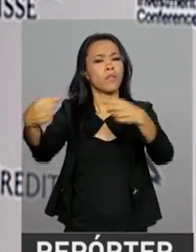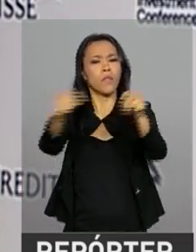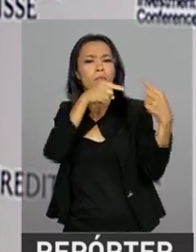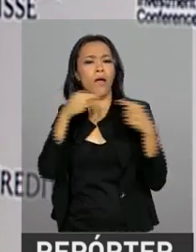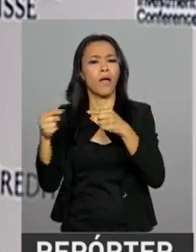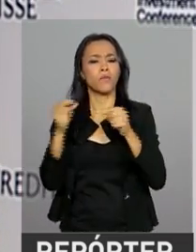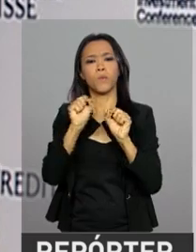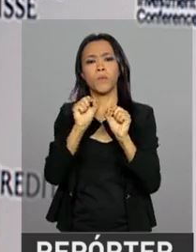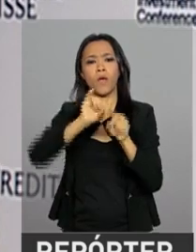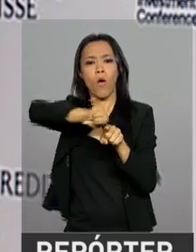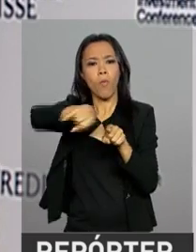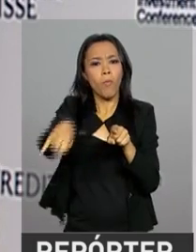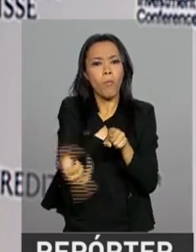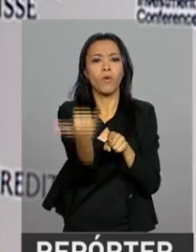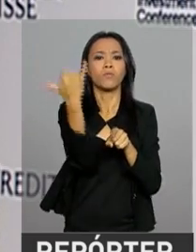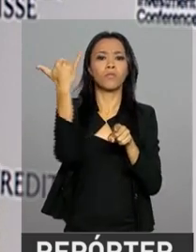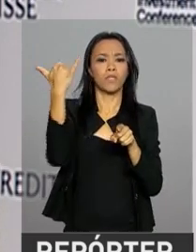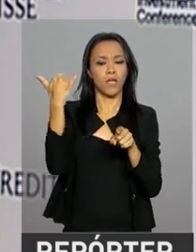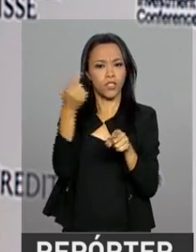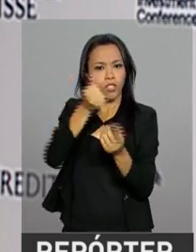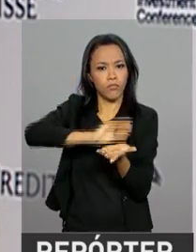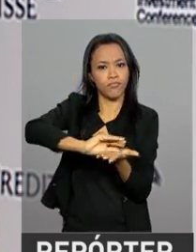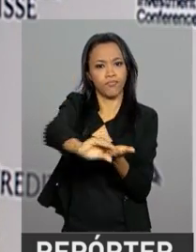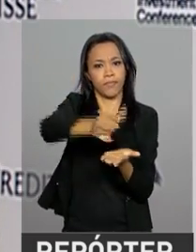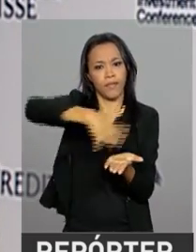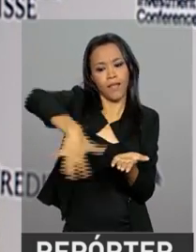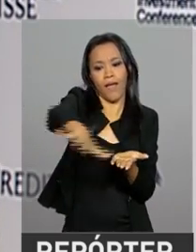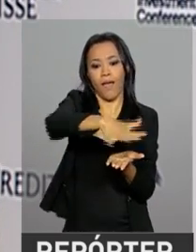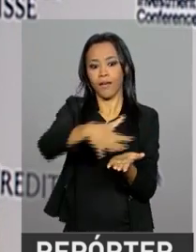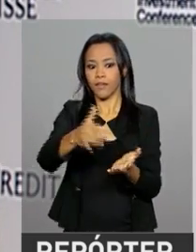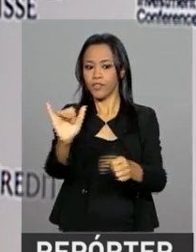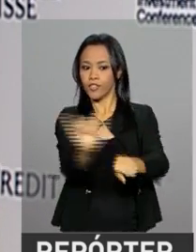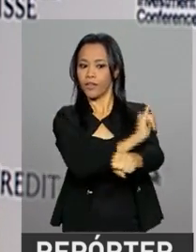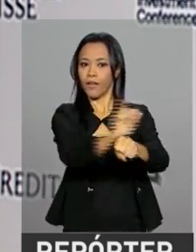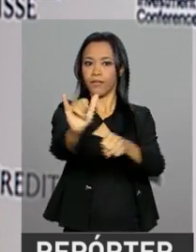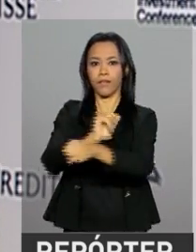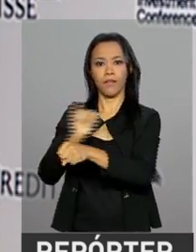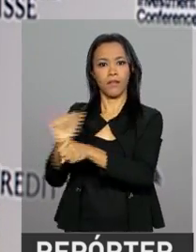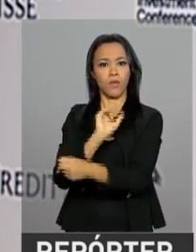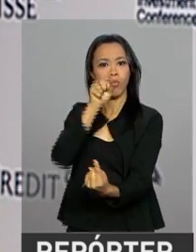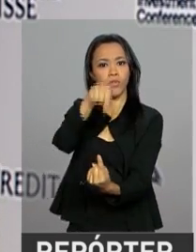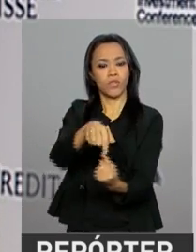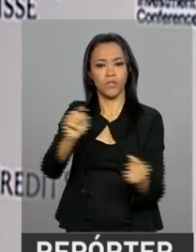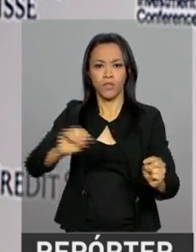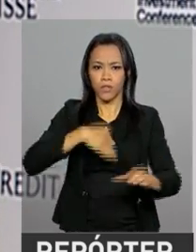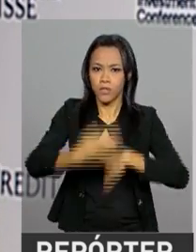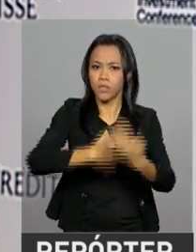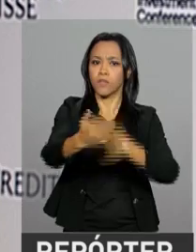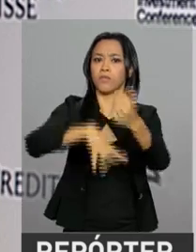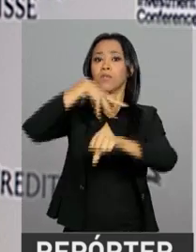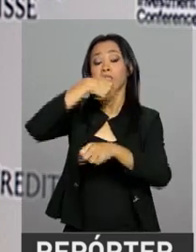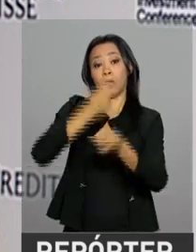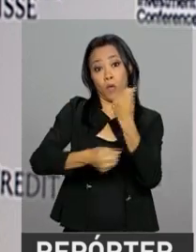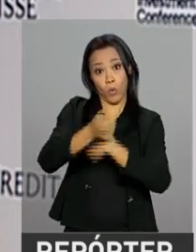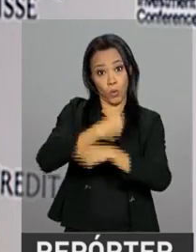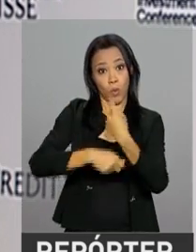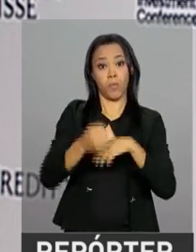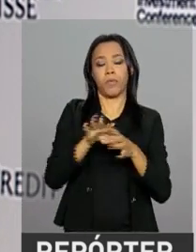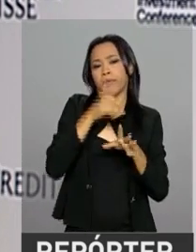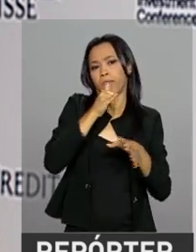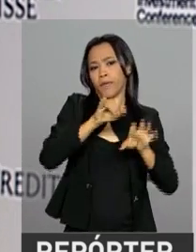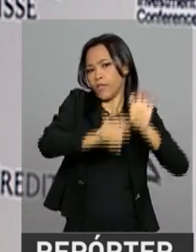as oportunidades de investimento em setores estratégicos pro desenvolvimento econômico como infraestrutura